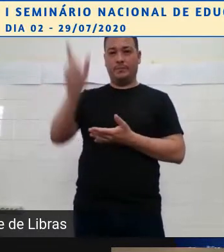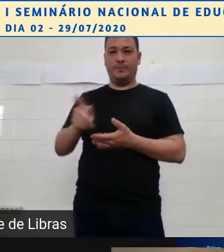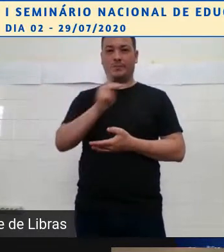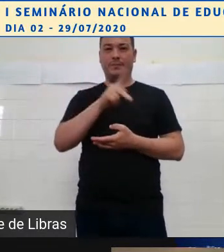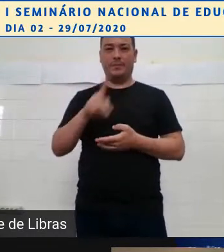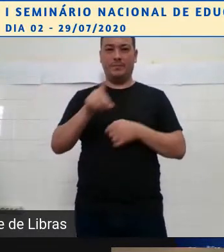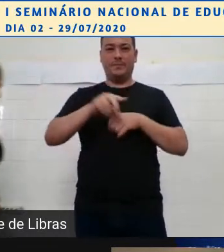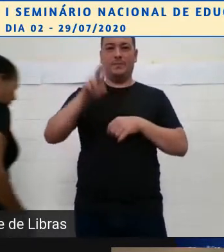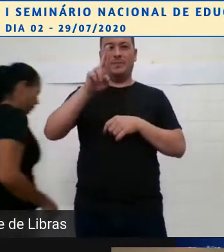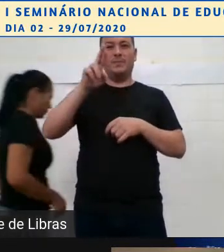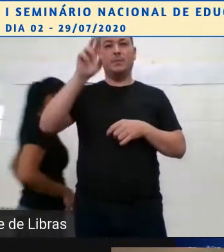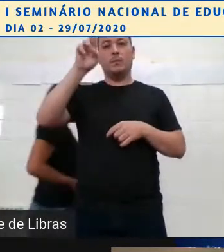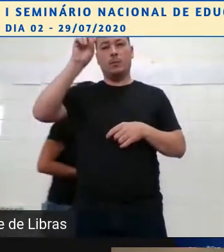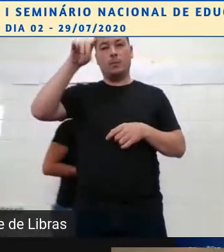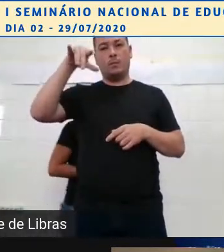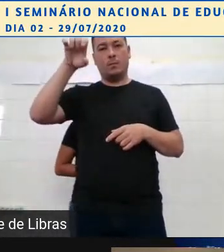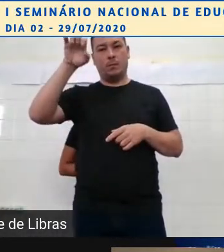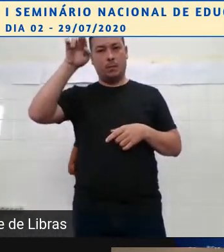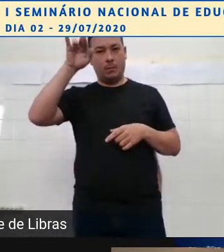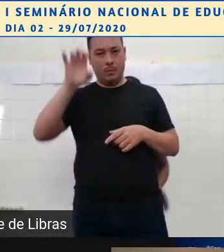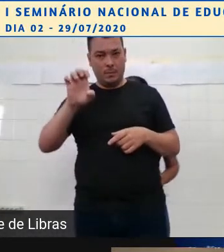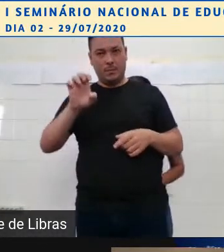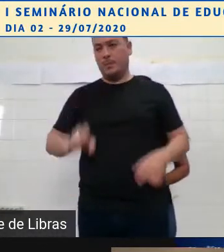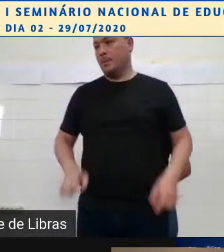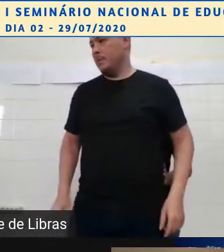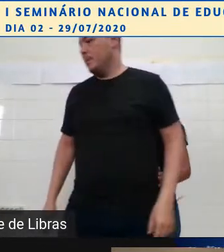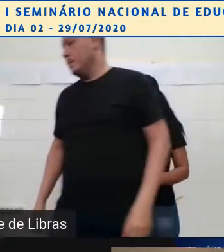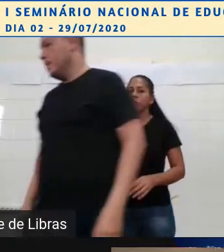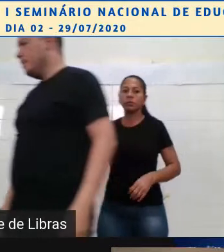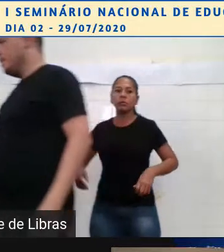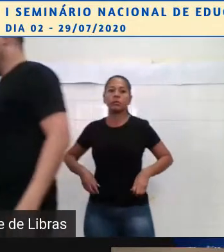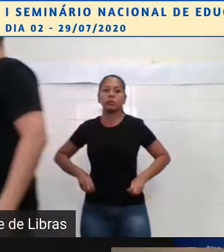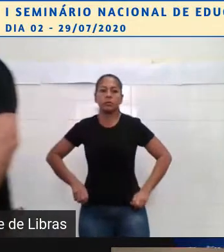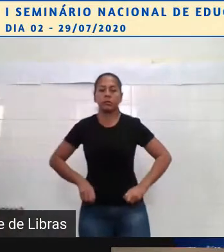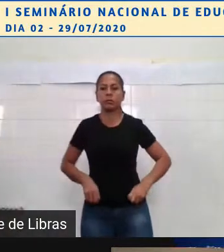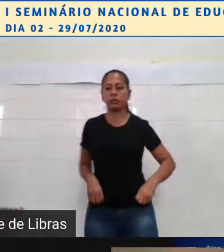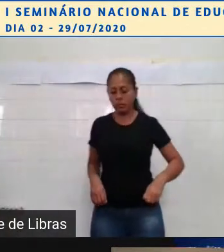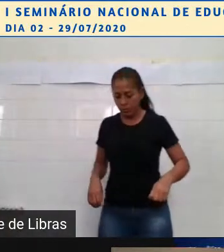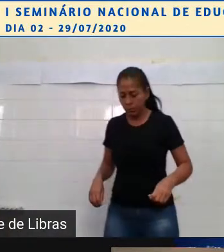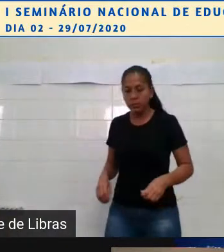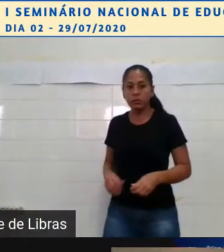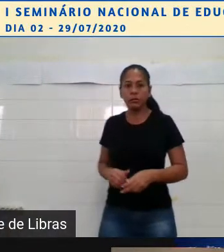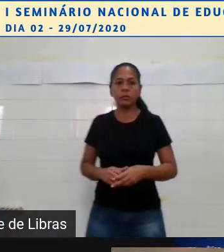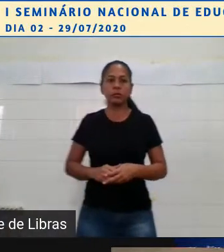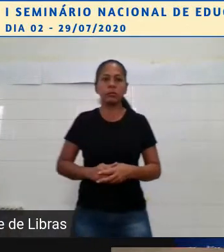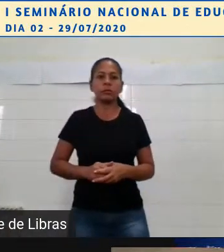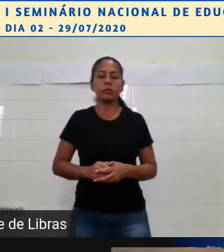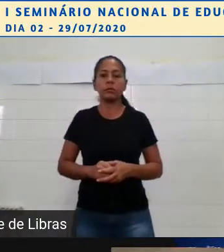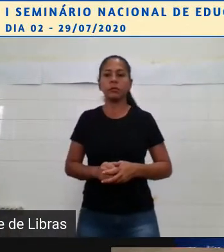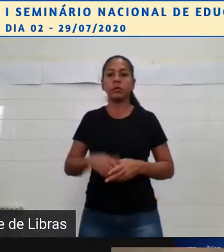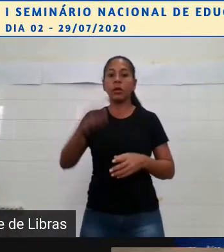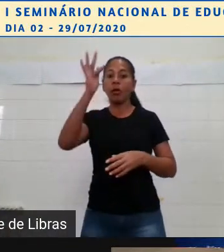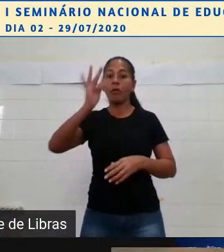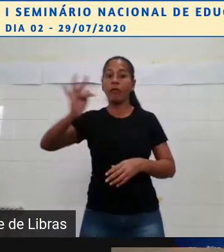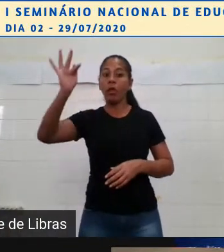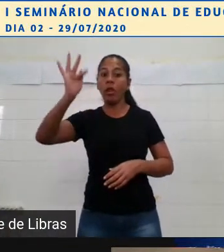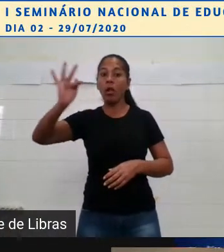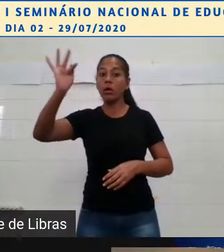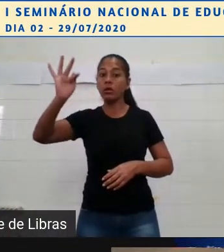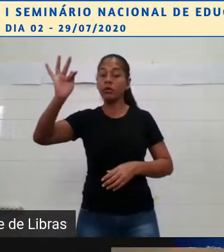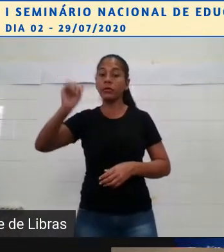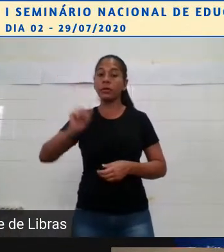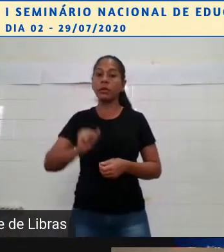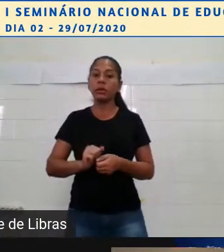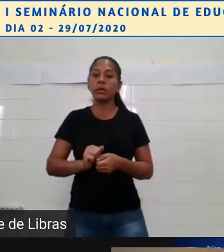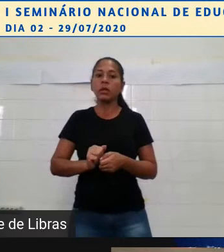doutora Rosemary faz parte também da equipe editorial do Black Isso, em filósofo